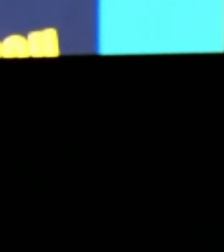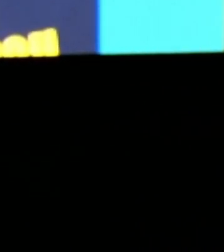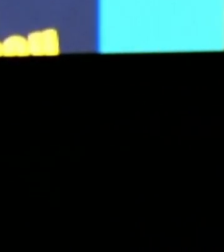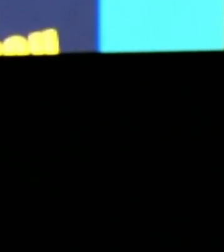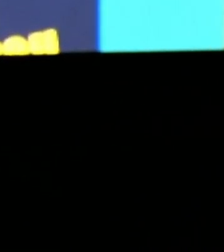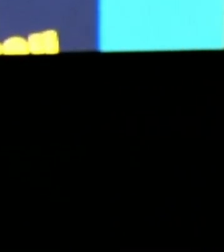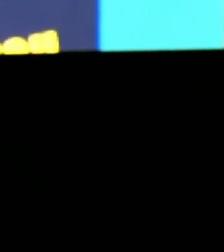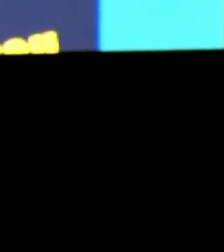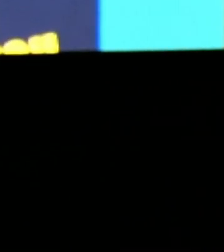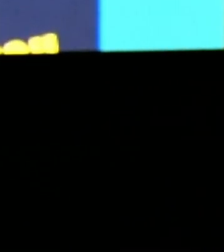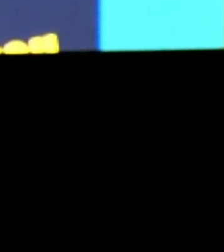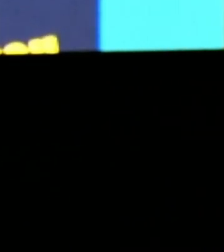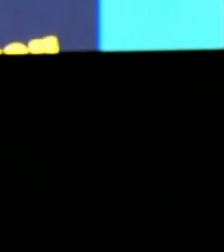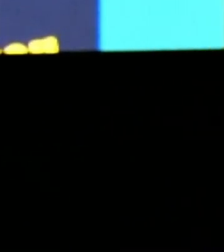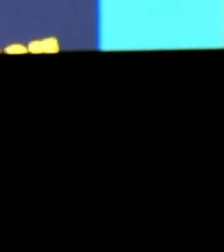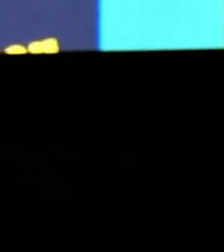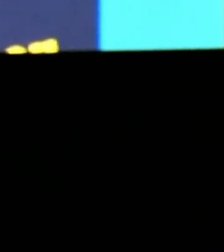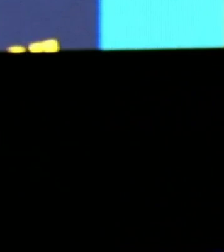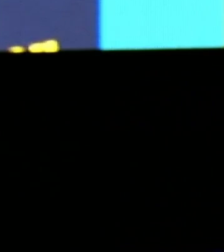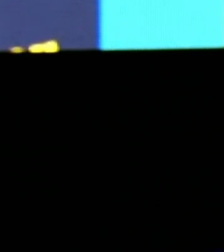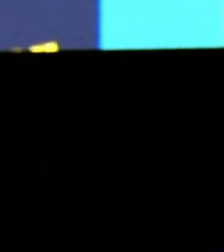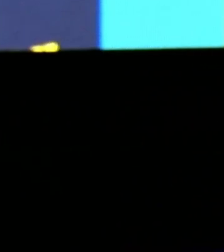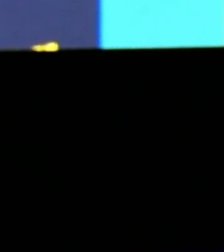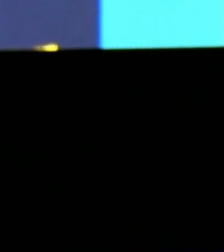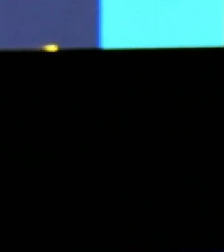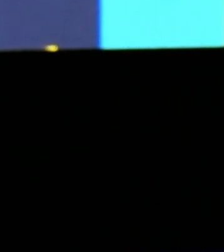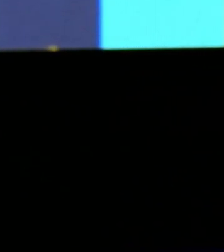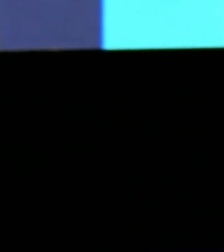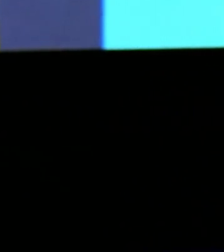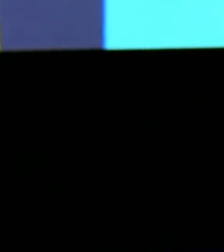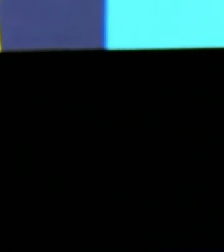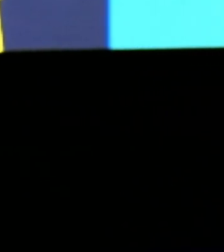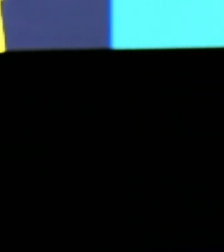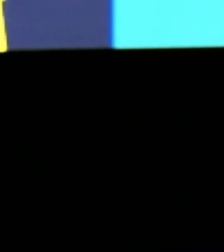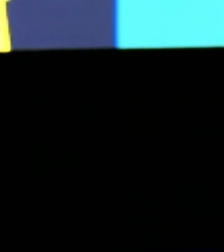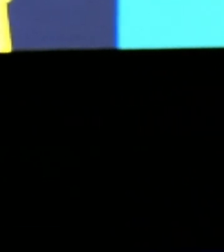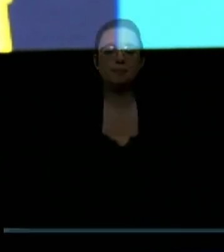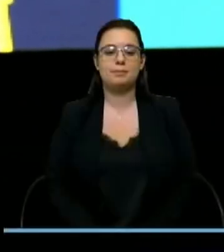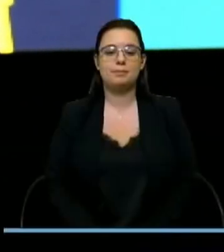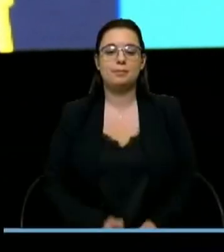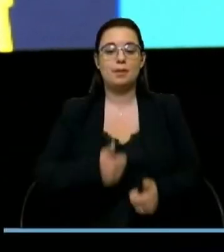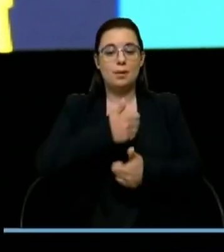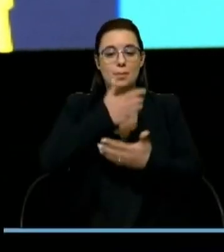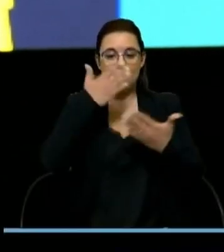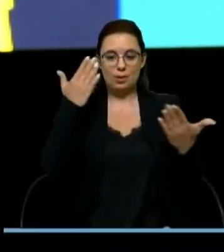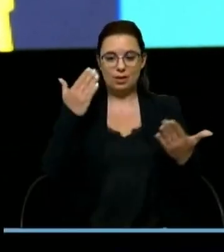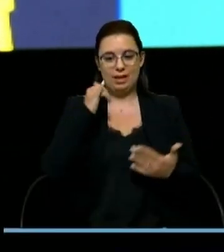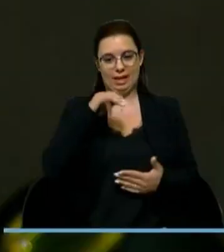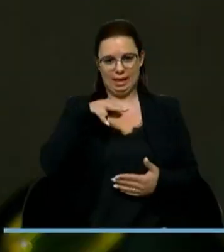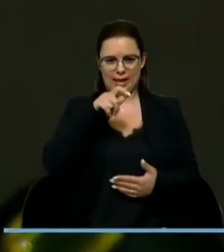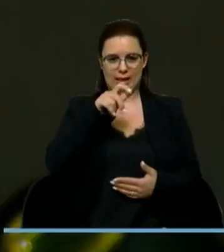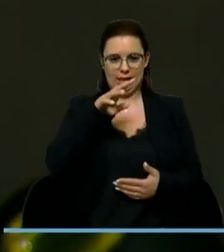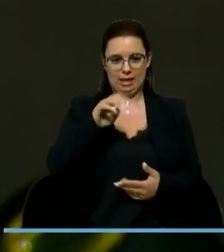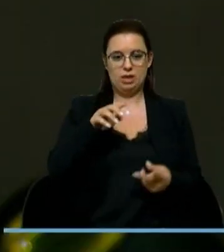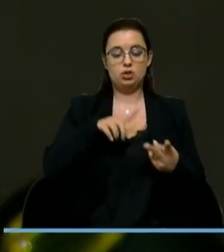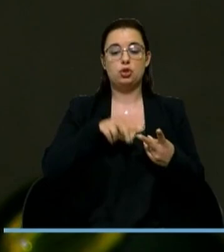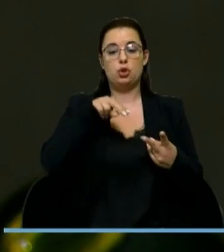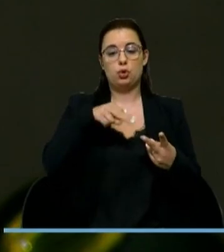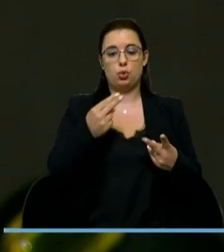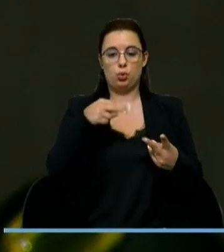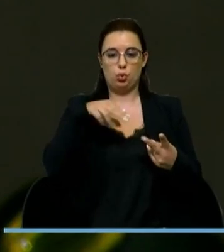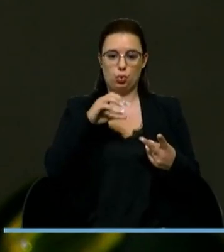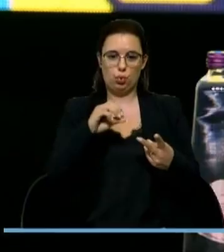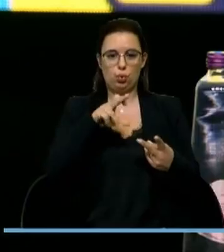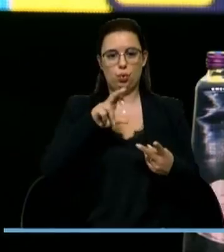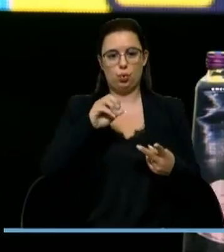economia. São meus próximos convidados, Inês Drummond, que é vice-presidente da CMVM. Bom dia, bem-vinda. E Nuno Rodrigues, que é Head of New